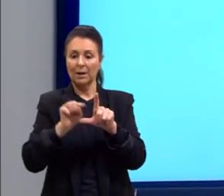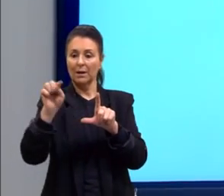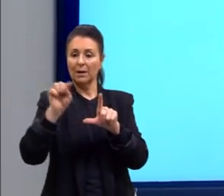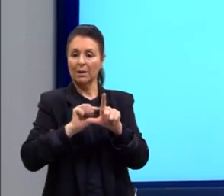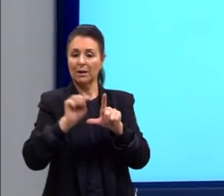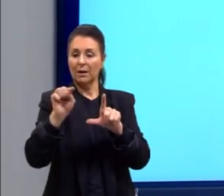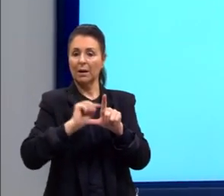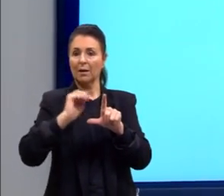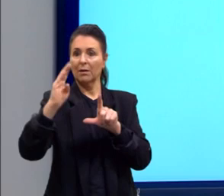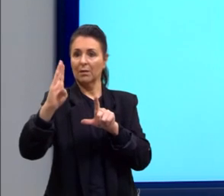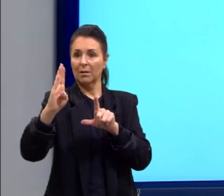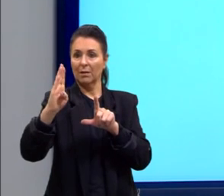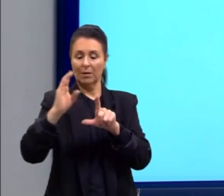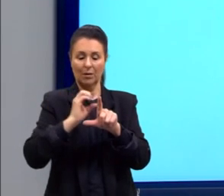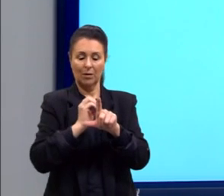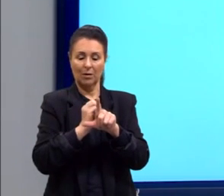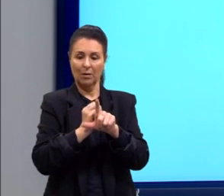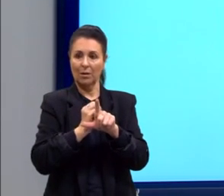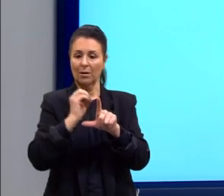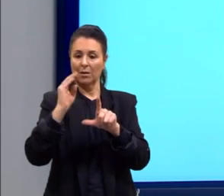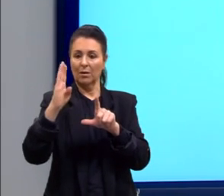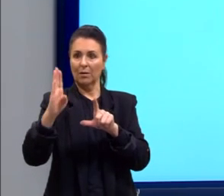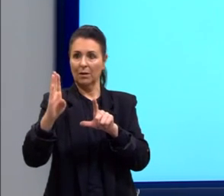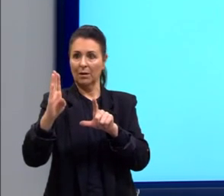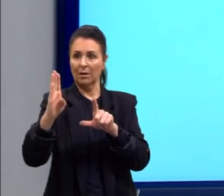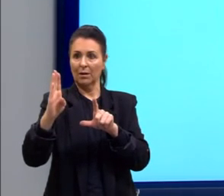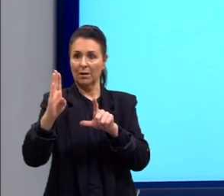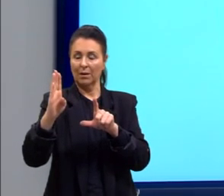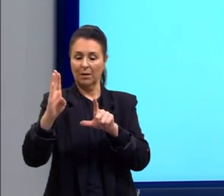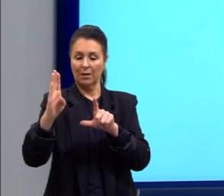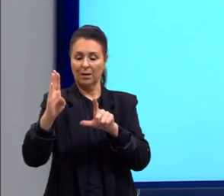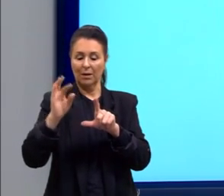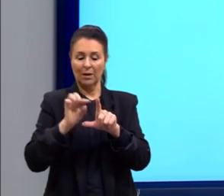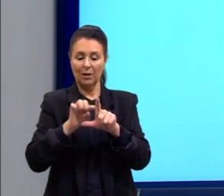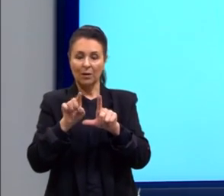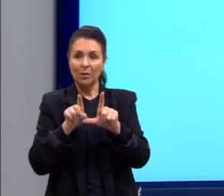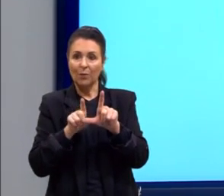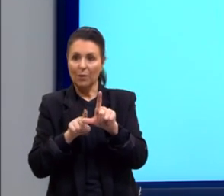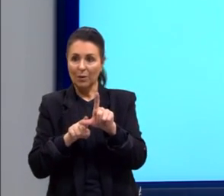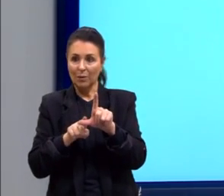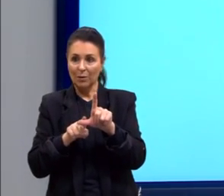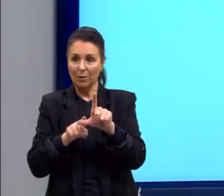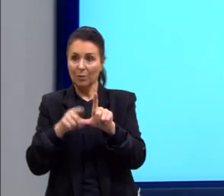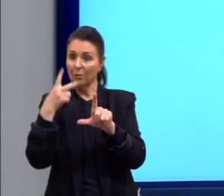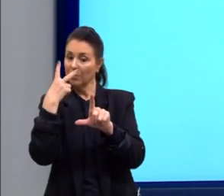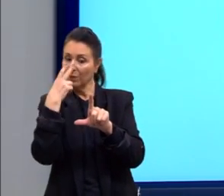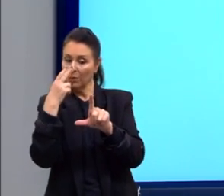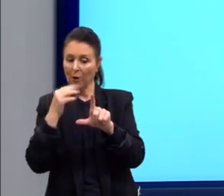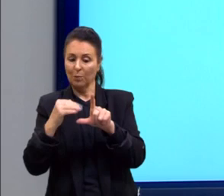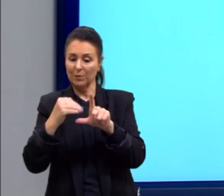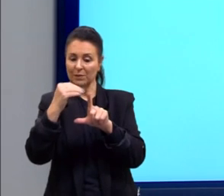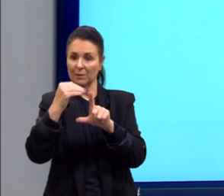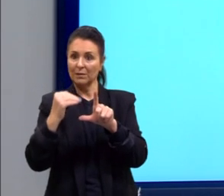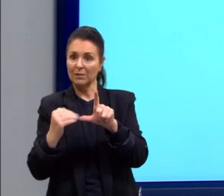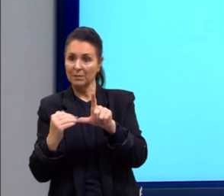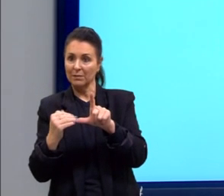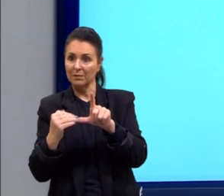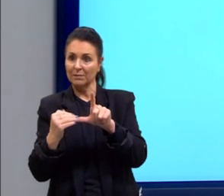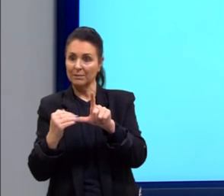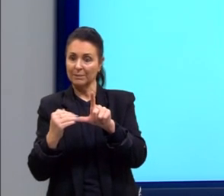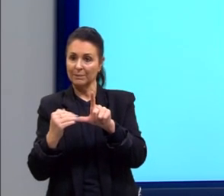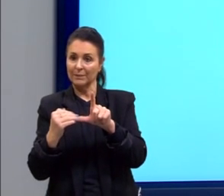bissetriz que é o segmento AB que cortou o ângulo em dois ângulos iguais ou cortou o ângulo ao meio